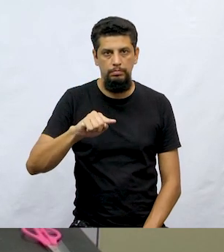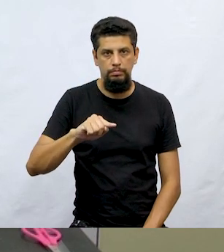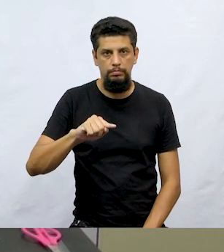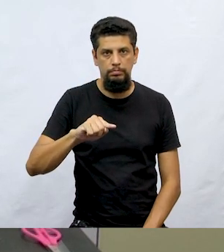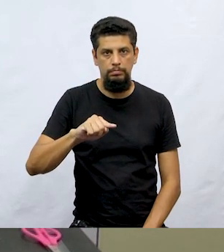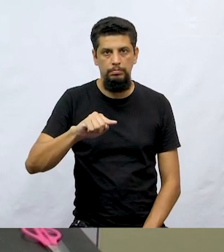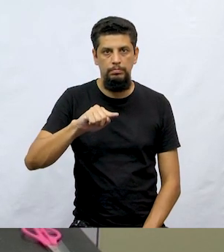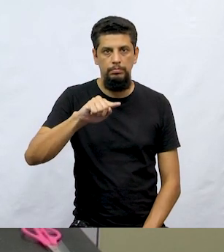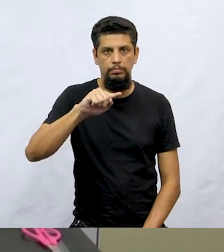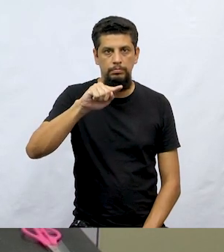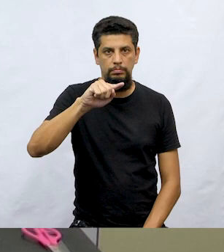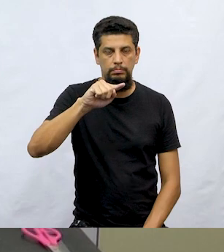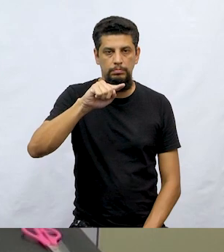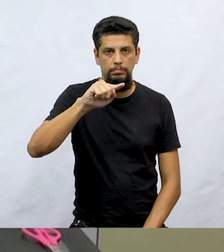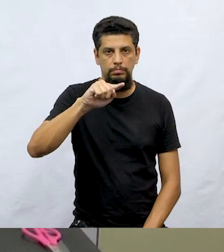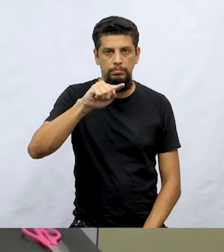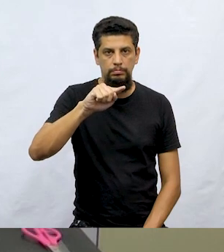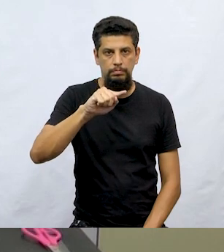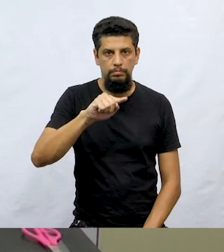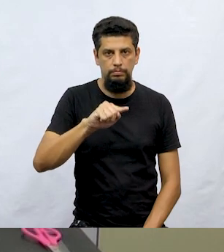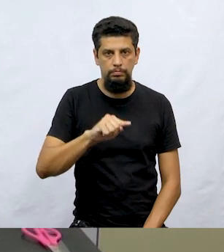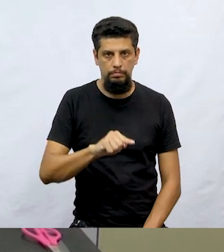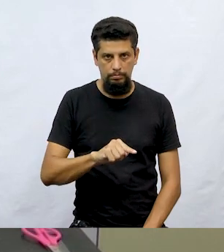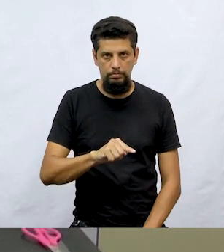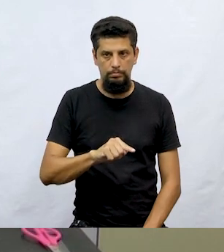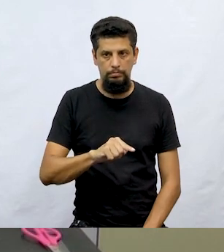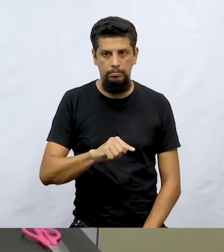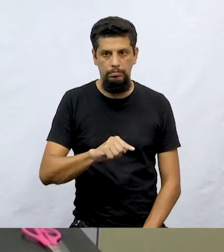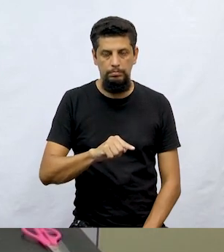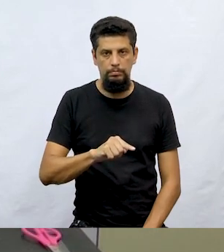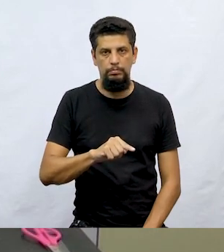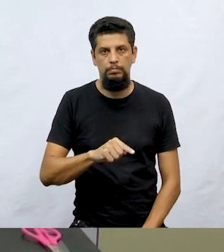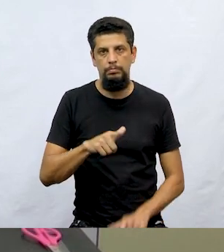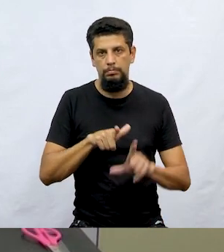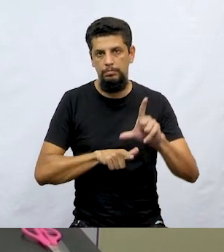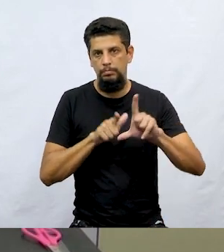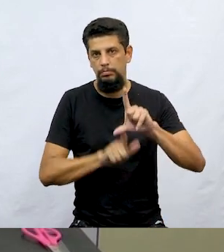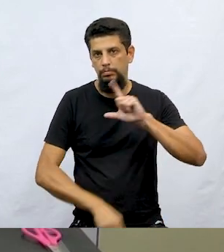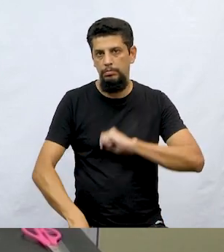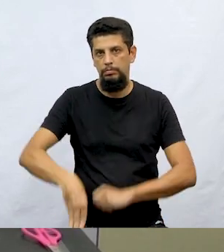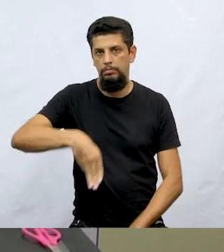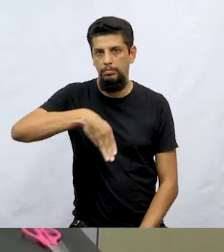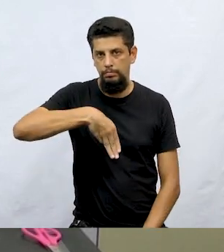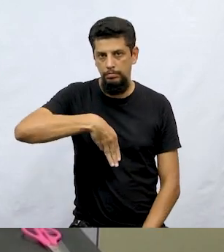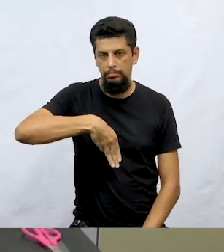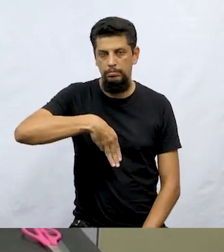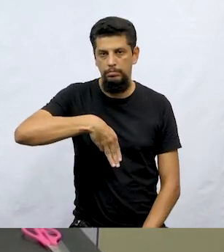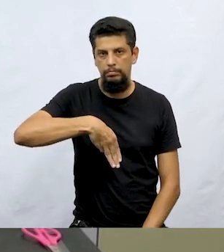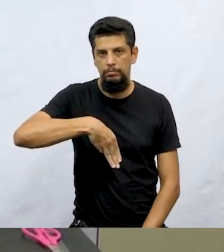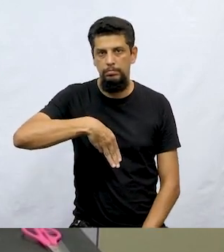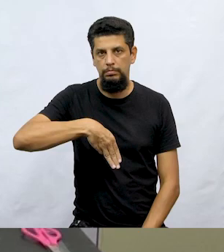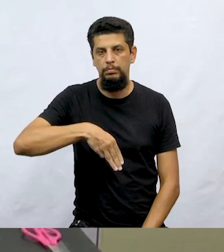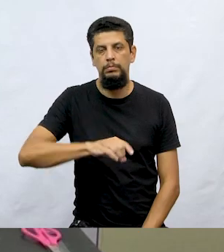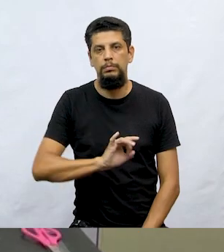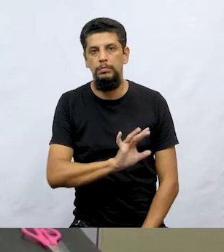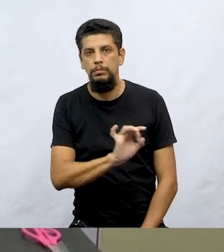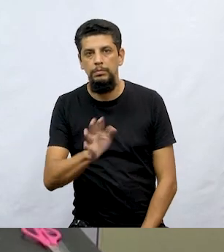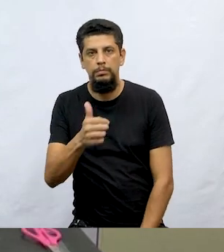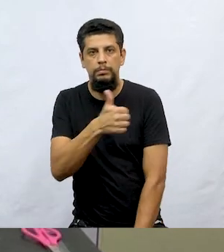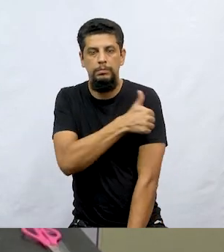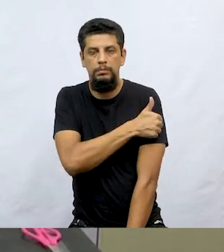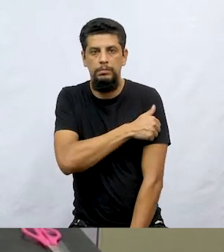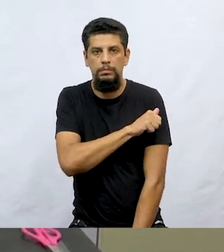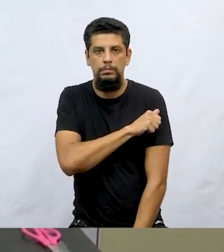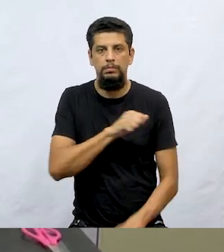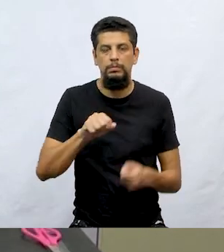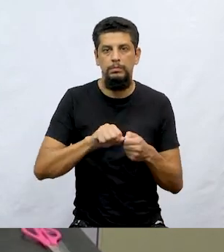Desce, sobe, desce. Letra M. Cada um faz um jeitinho, né, professora?